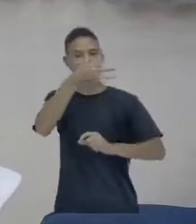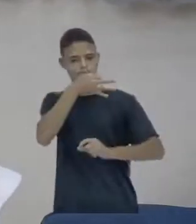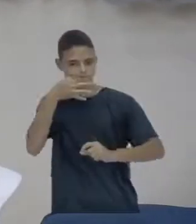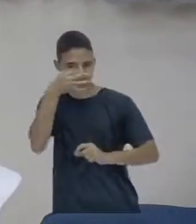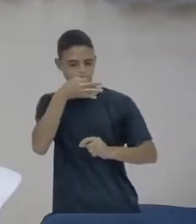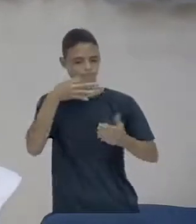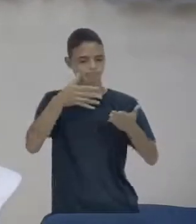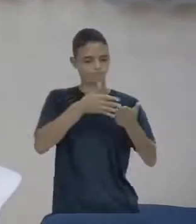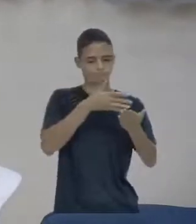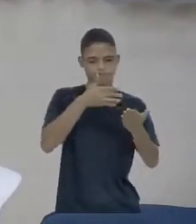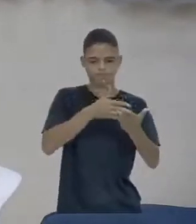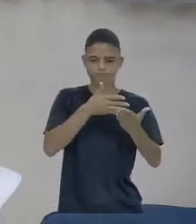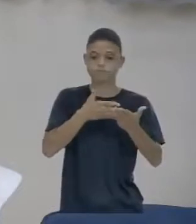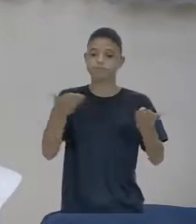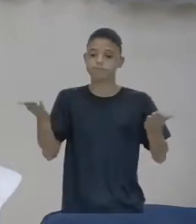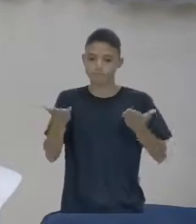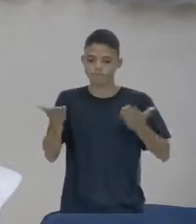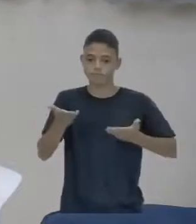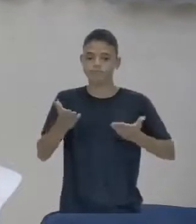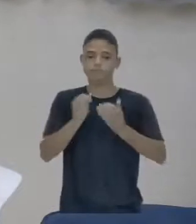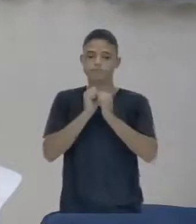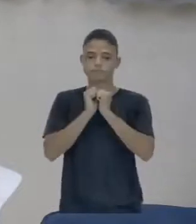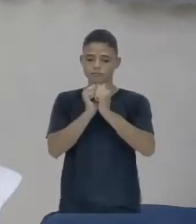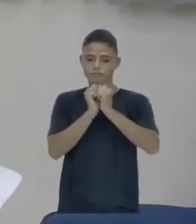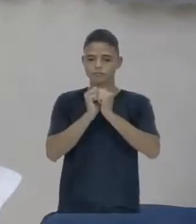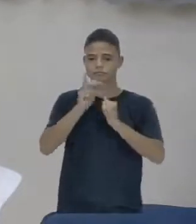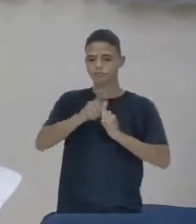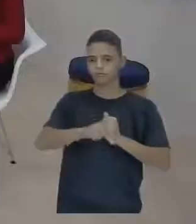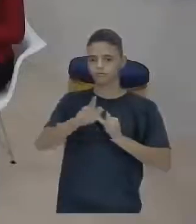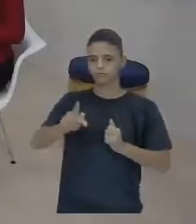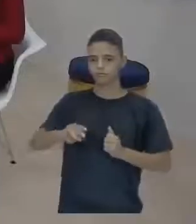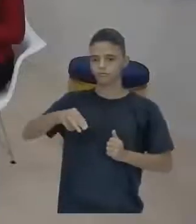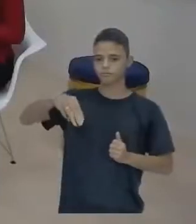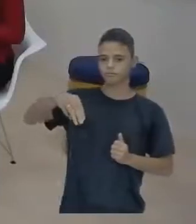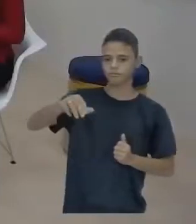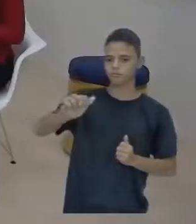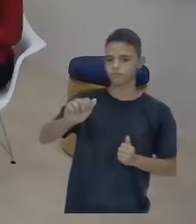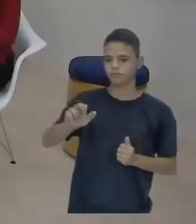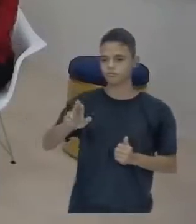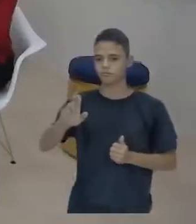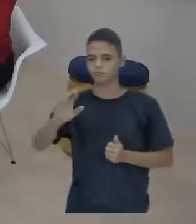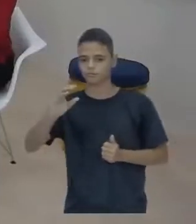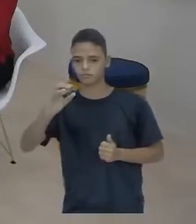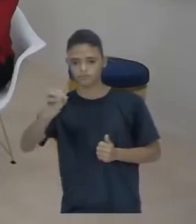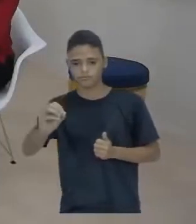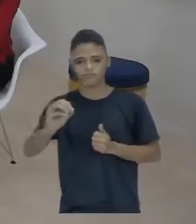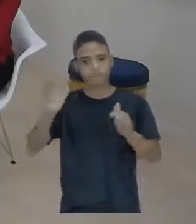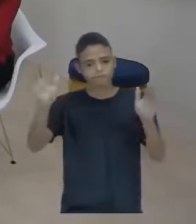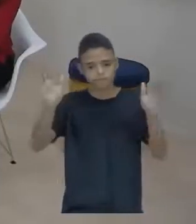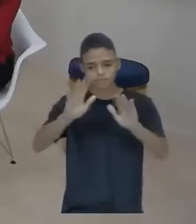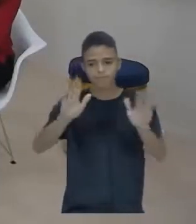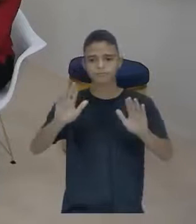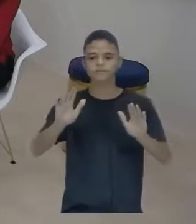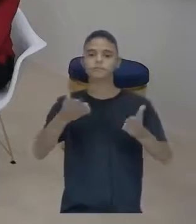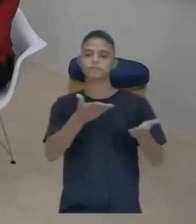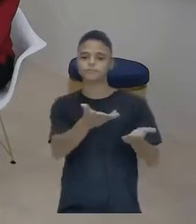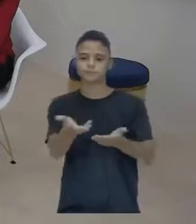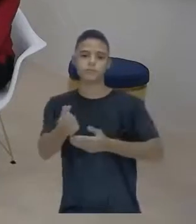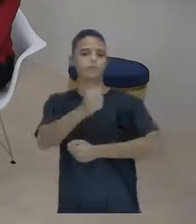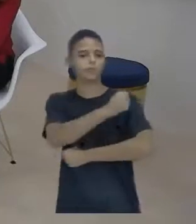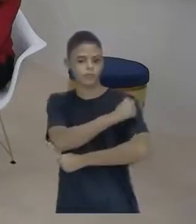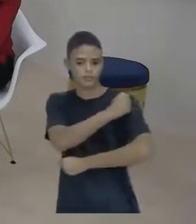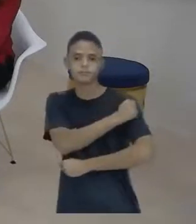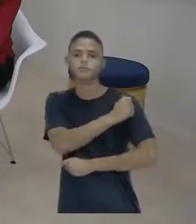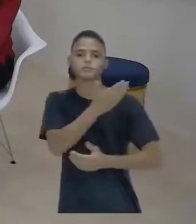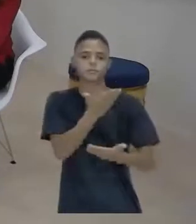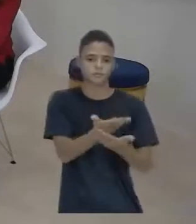mas hoje com ele, professor Mauro Marcel. Olá, queridíssimos estudantes do estado de São Paulo, do